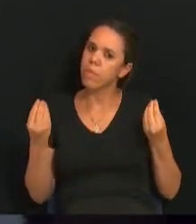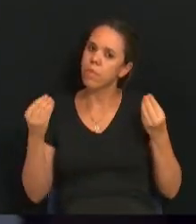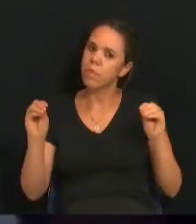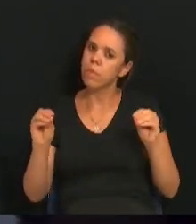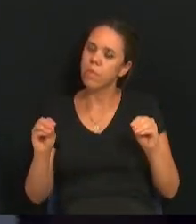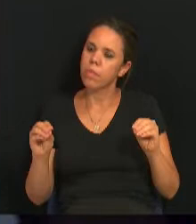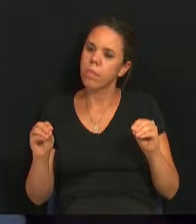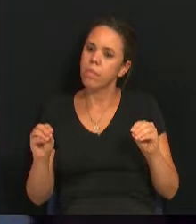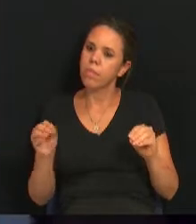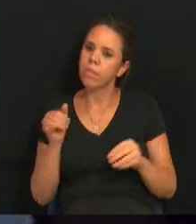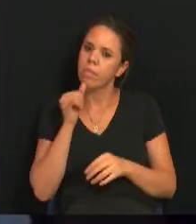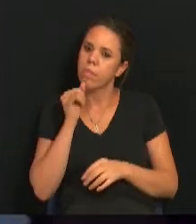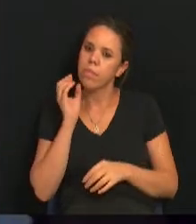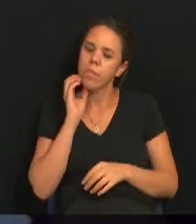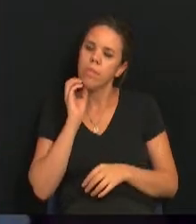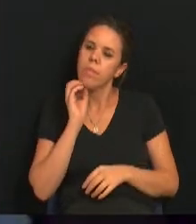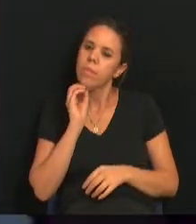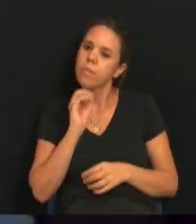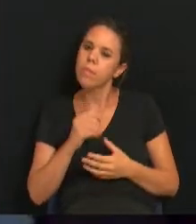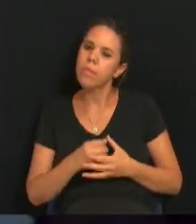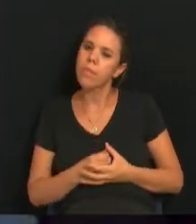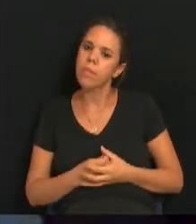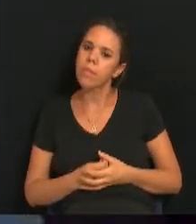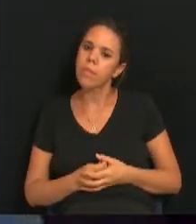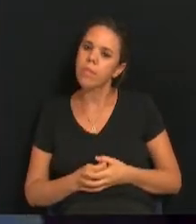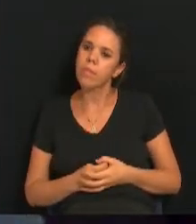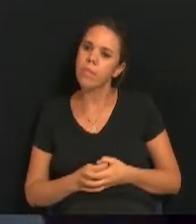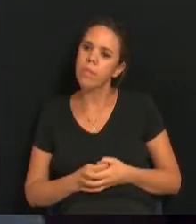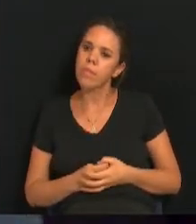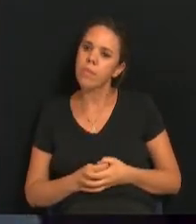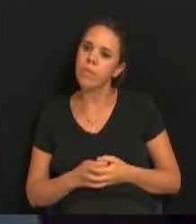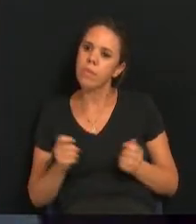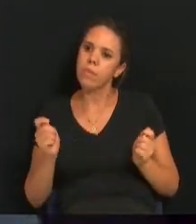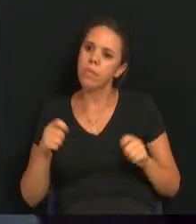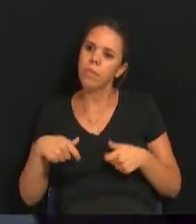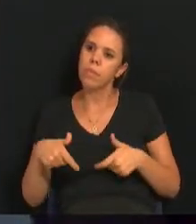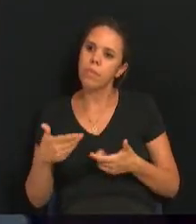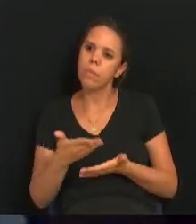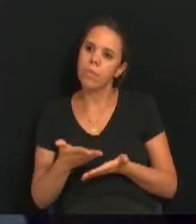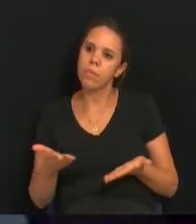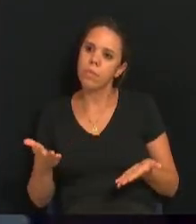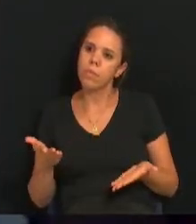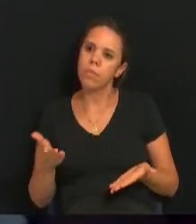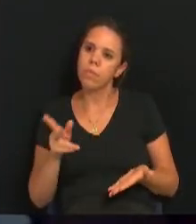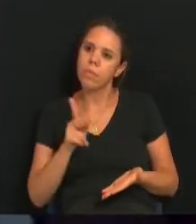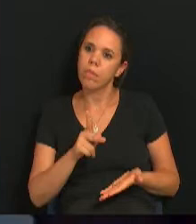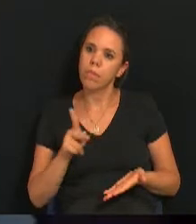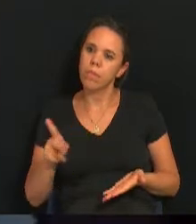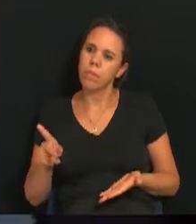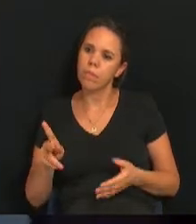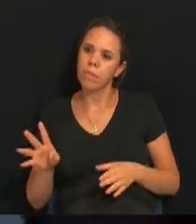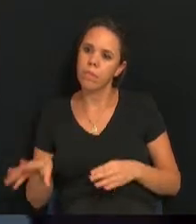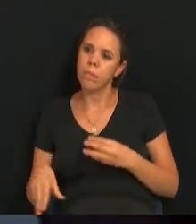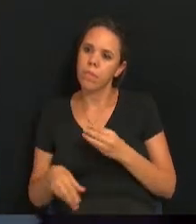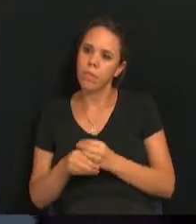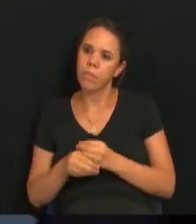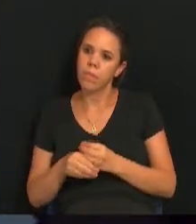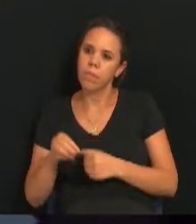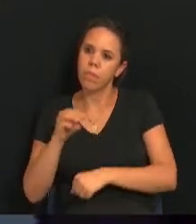como, por exemplo, a questão das condições de trabalho dos professores adjuntos, da inclusão no quadro do